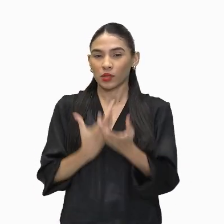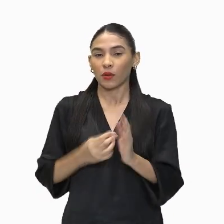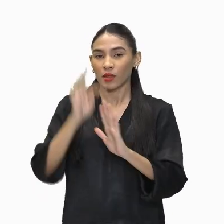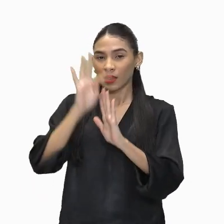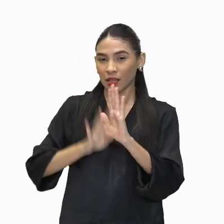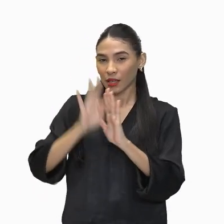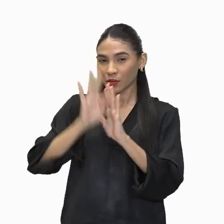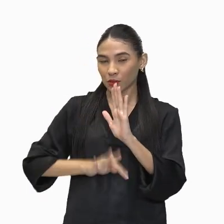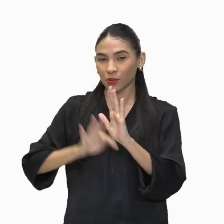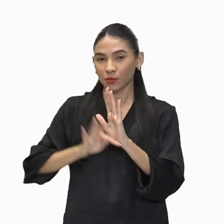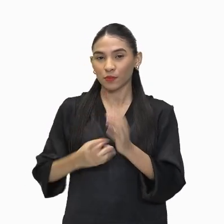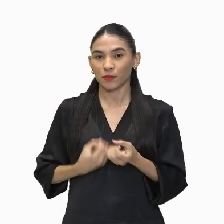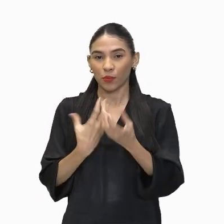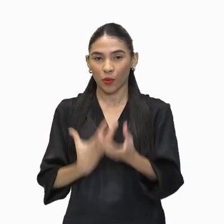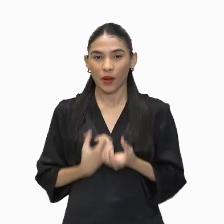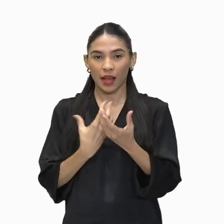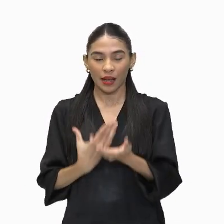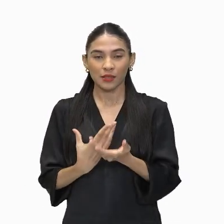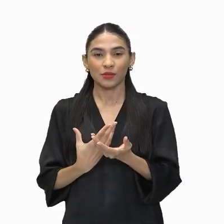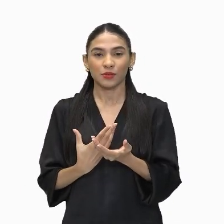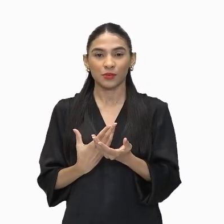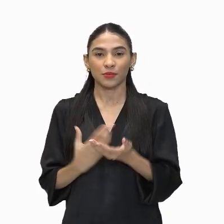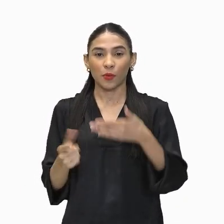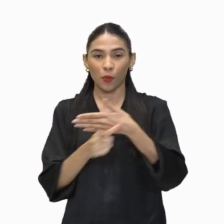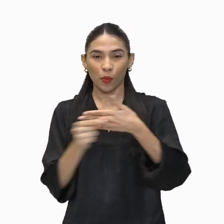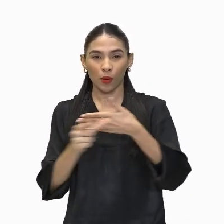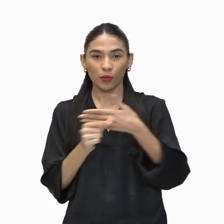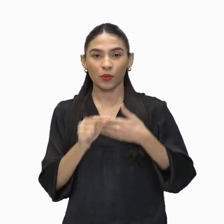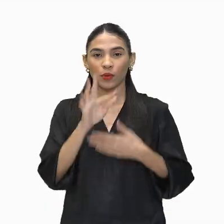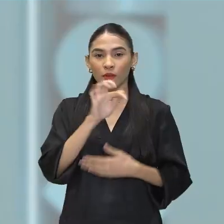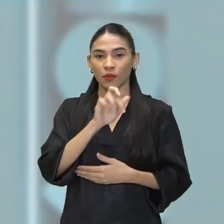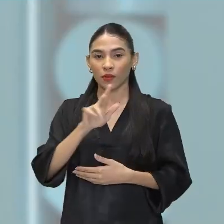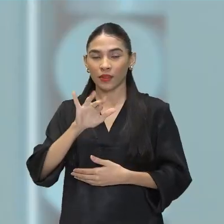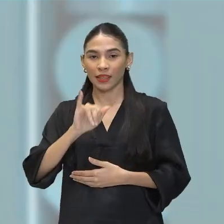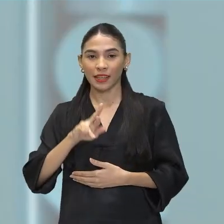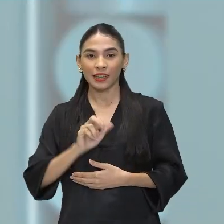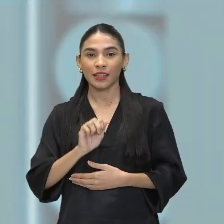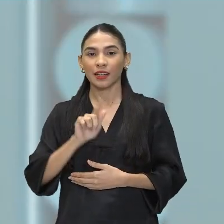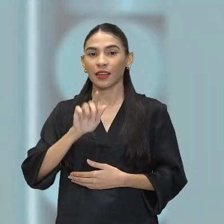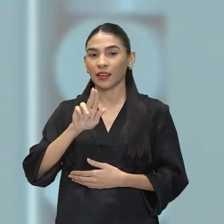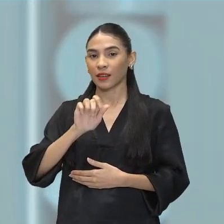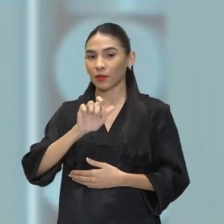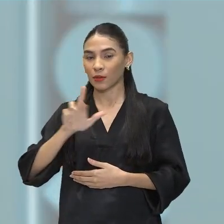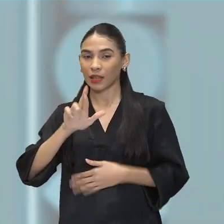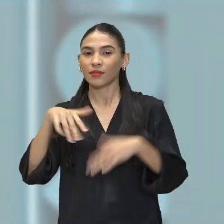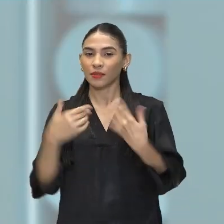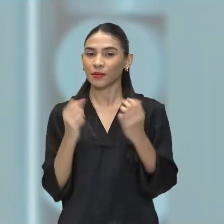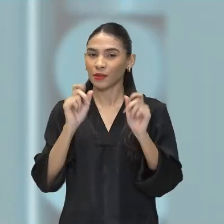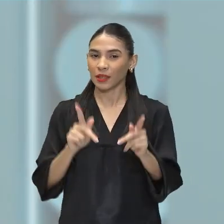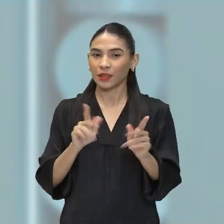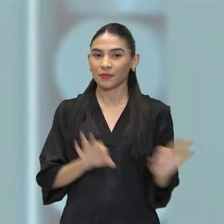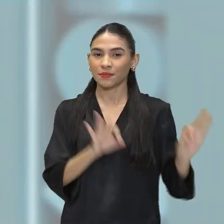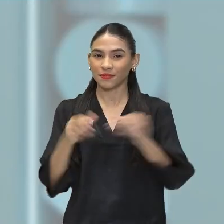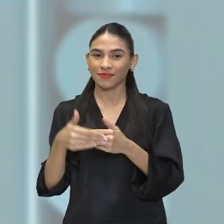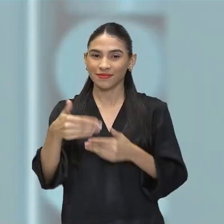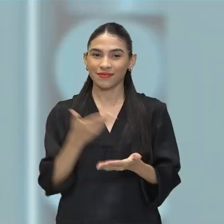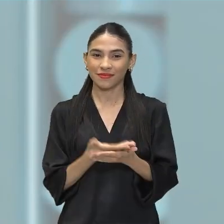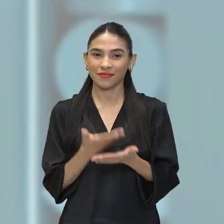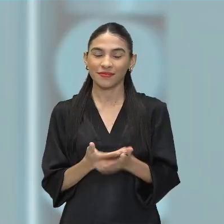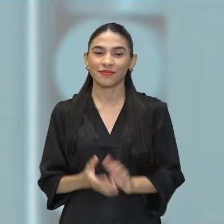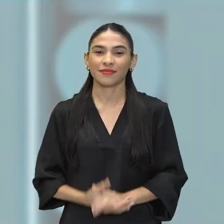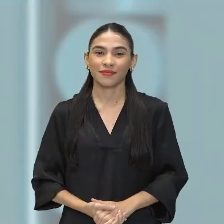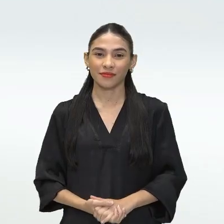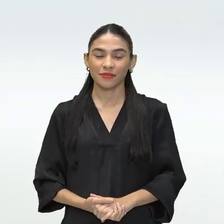aí olhando a obra de Ferreira Goulart. Ok, gente? Então, esse é o nosso conteúdo e vamos à nossa aula.